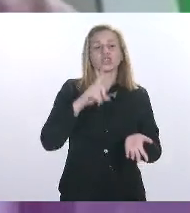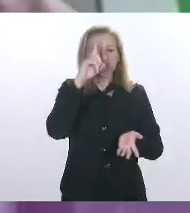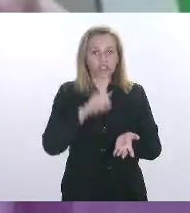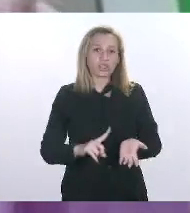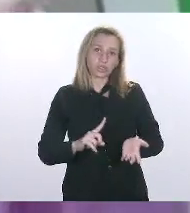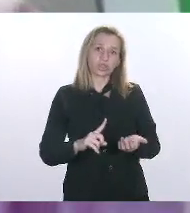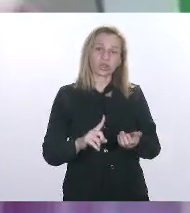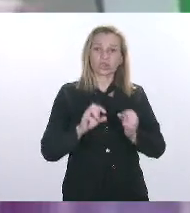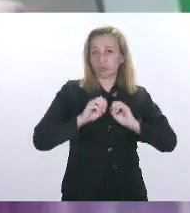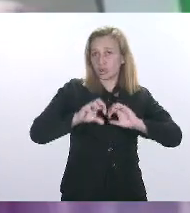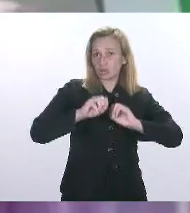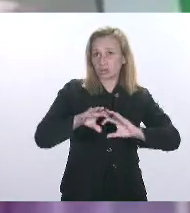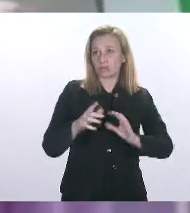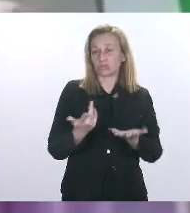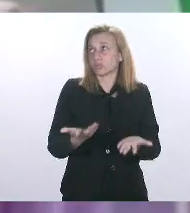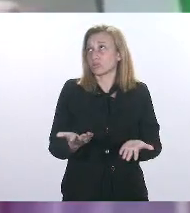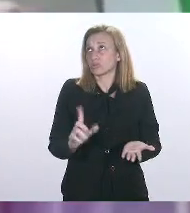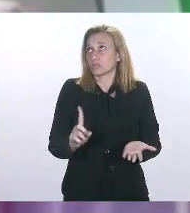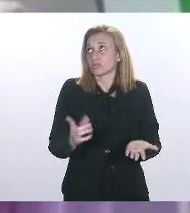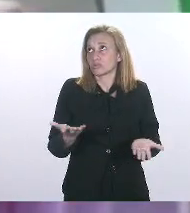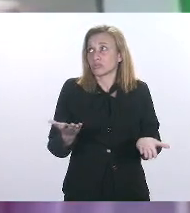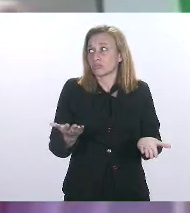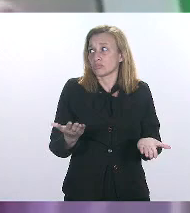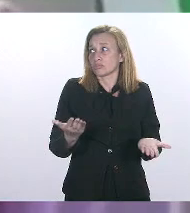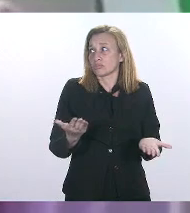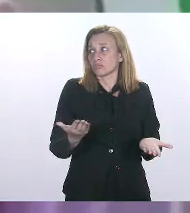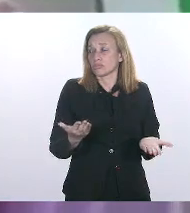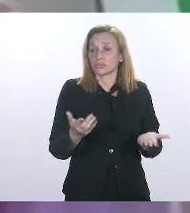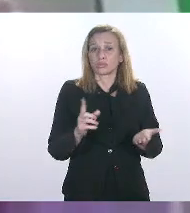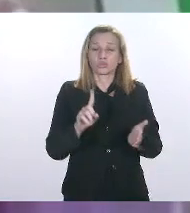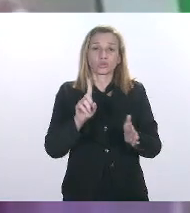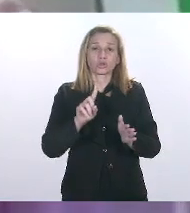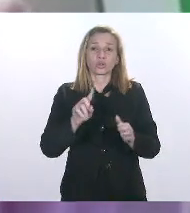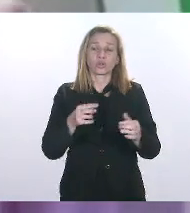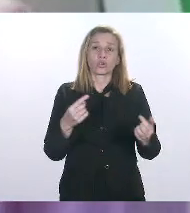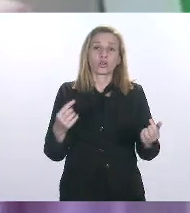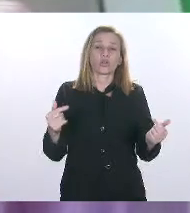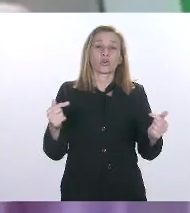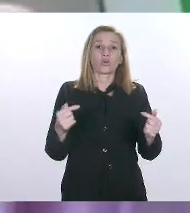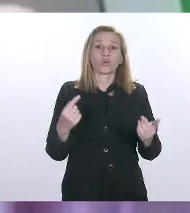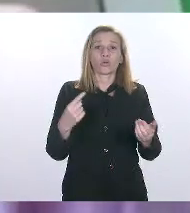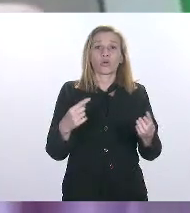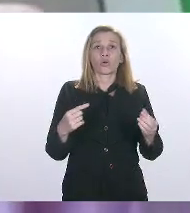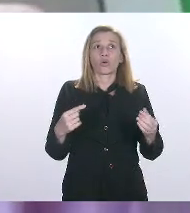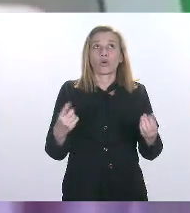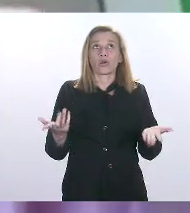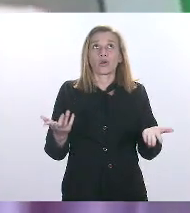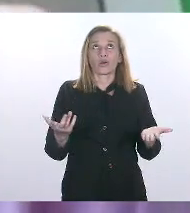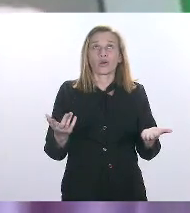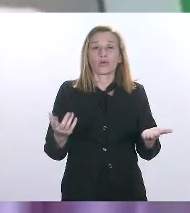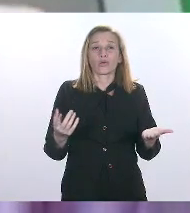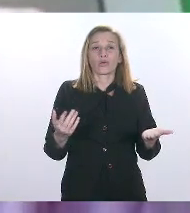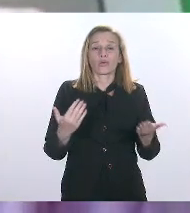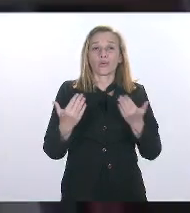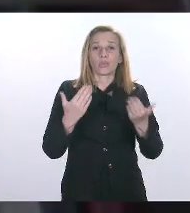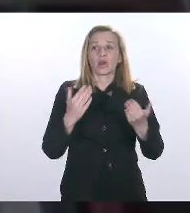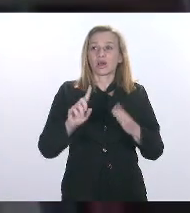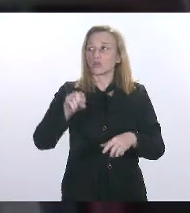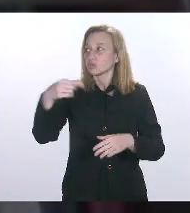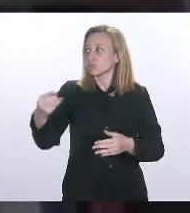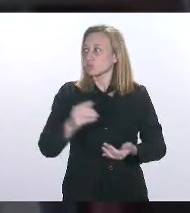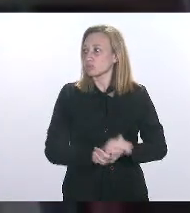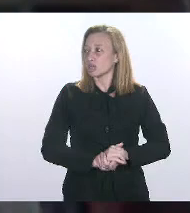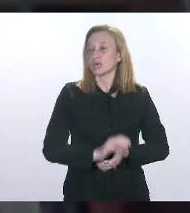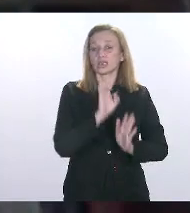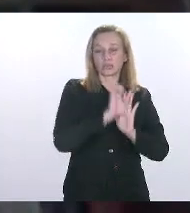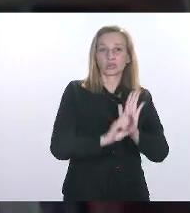educação, mas isso não deve se dar em detrimento dos demais. Então, as emendas que a gente fez, e estavam em consonância com as emendas da Comissão